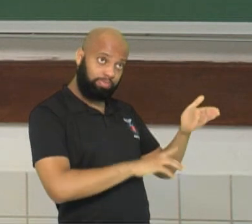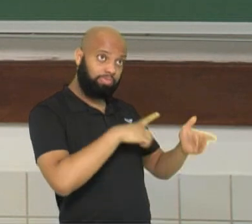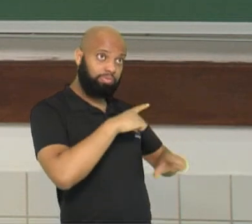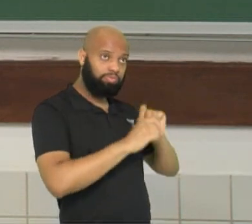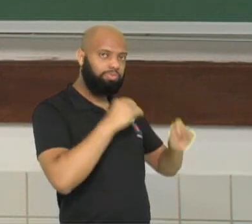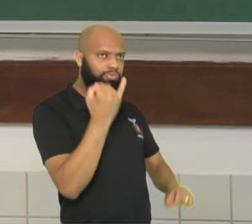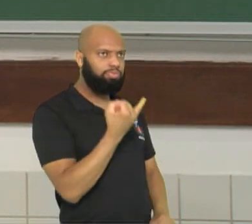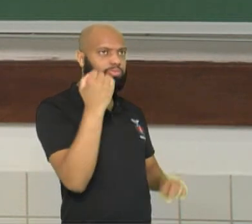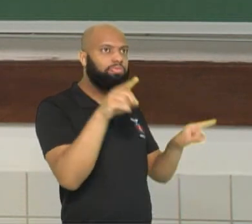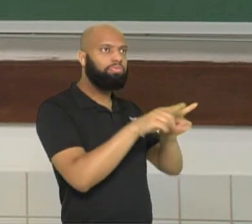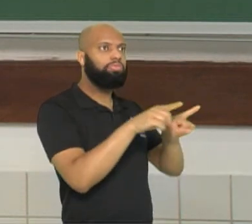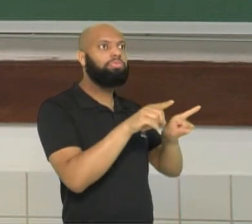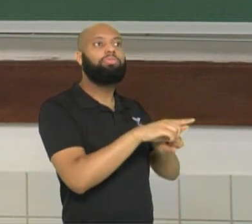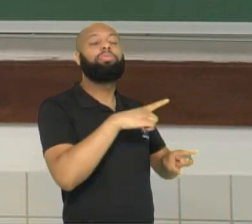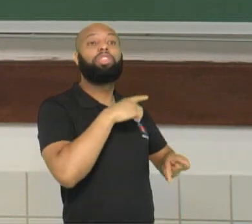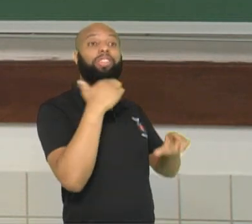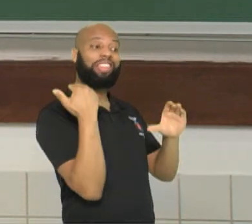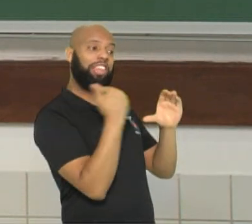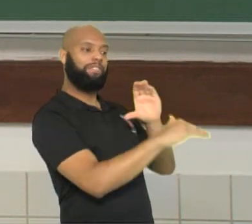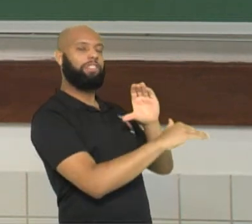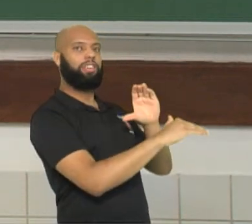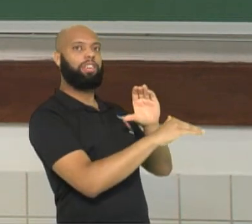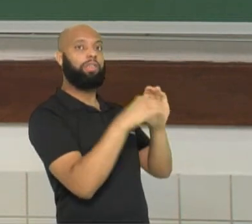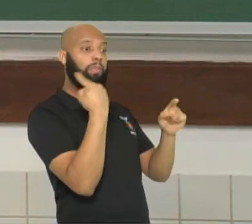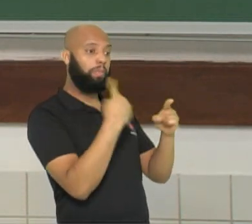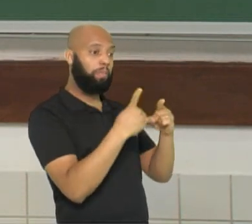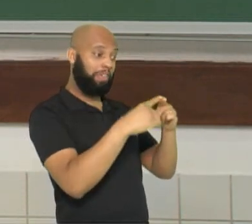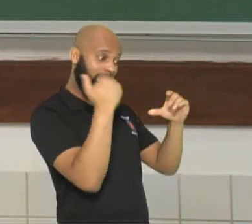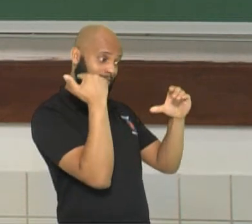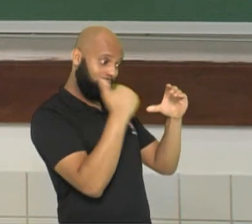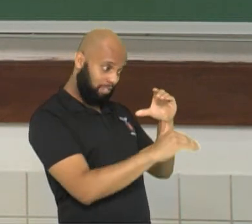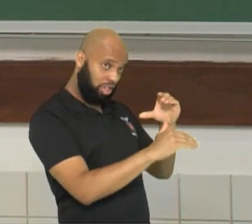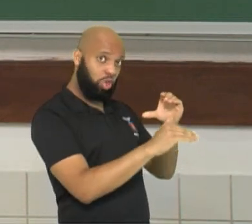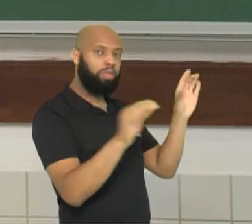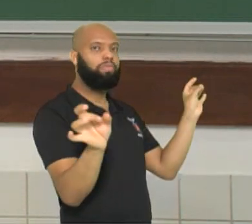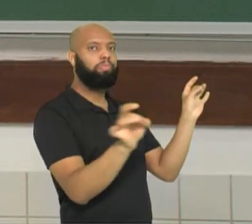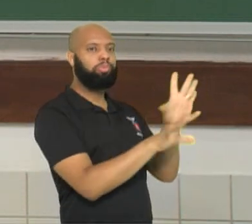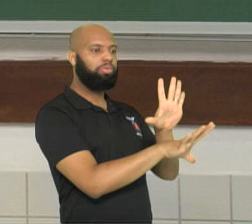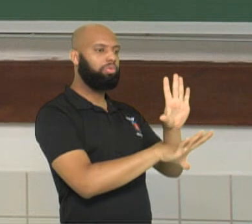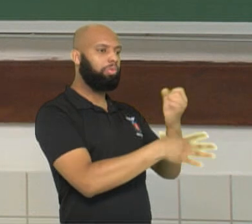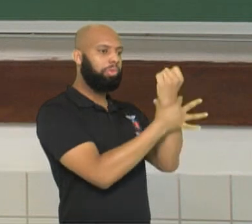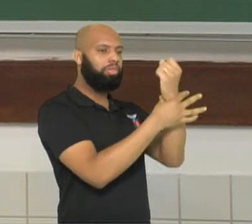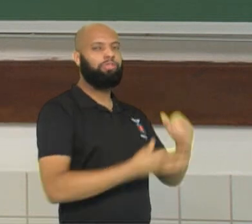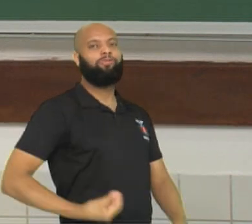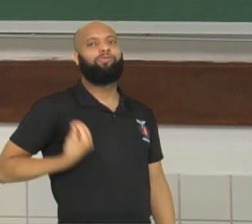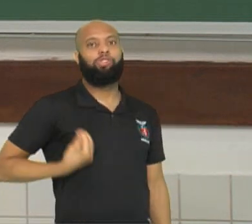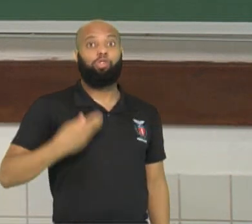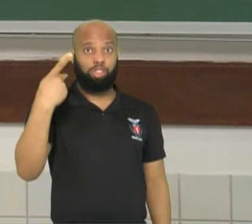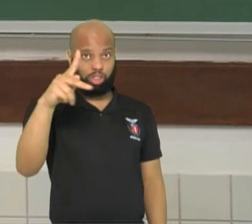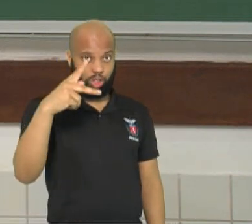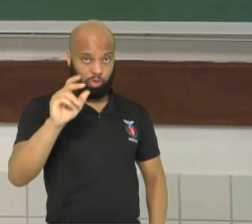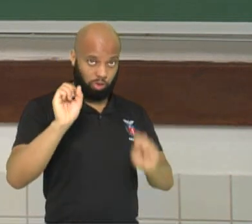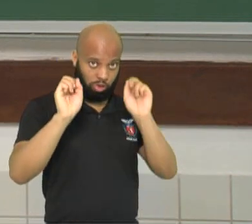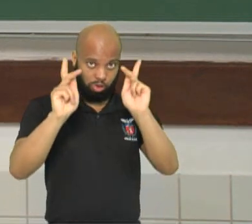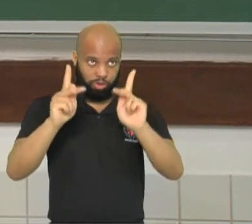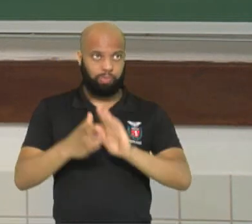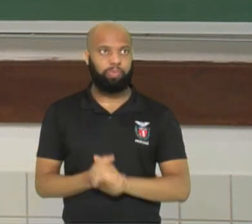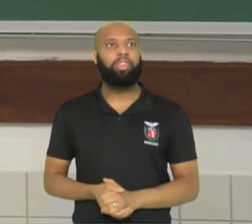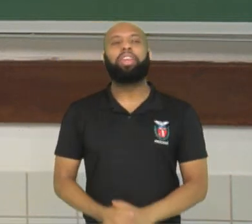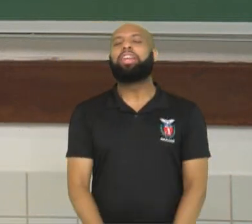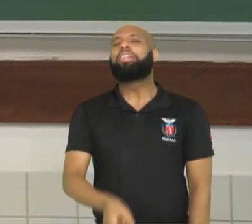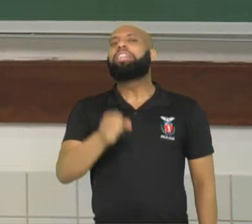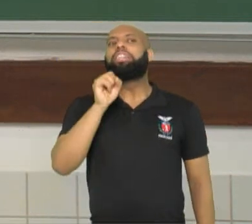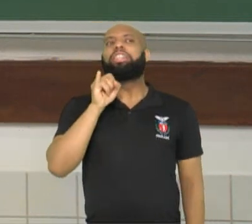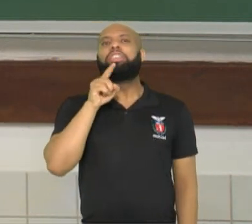não esquecer de clicar em enviar, porque só clicando em enviar é que você garante a sua presença, ok?